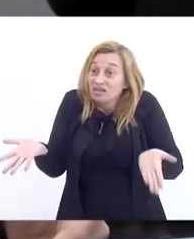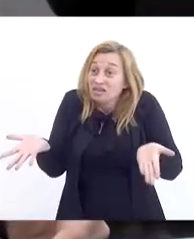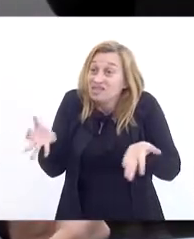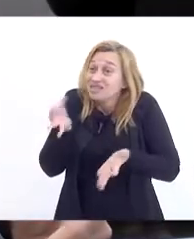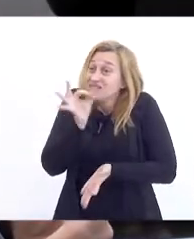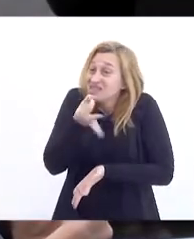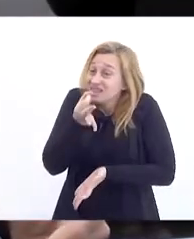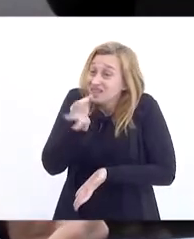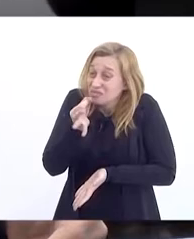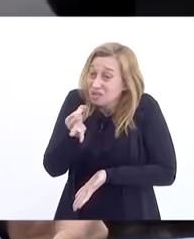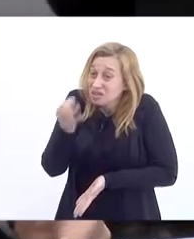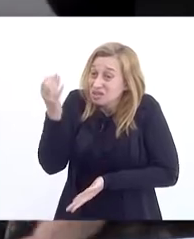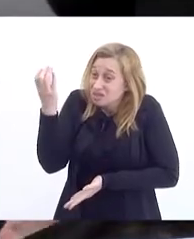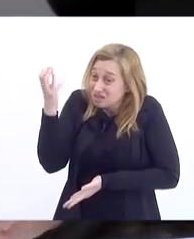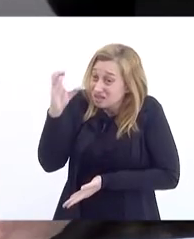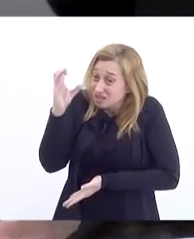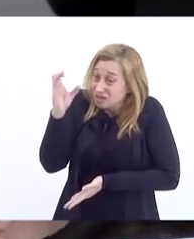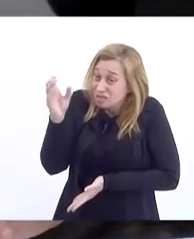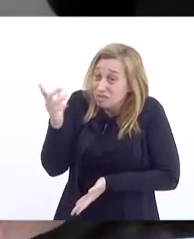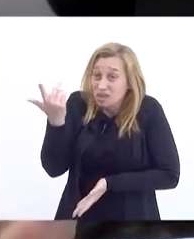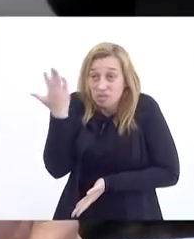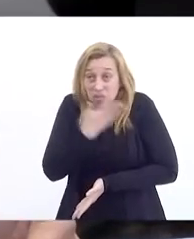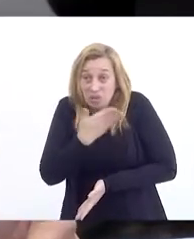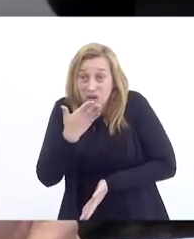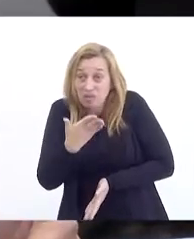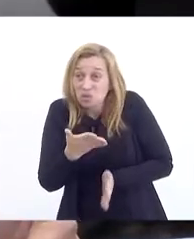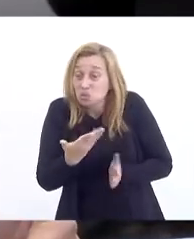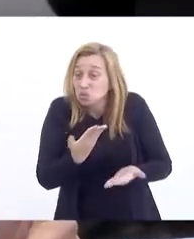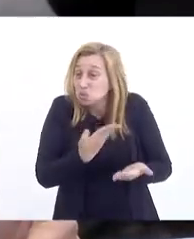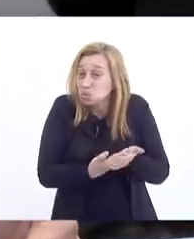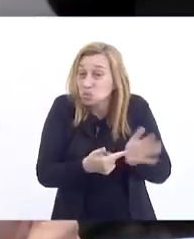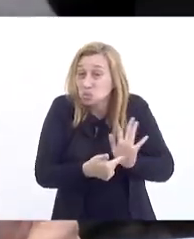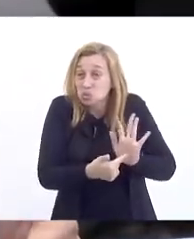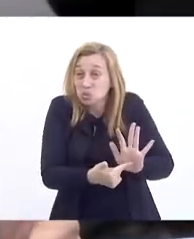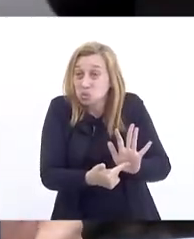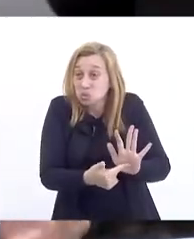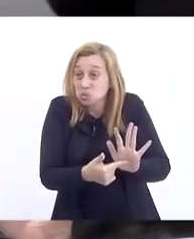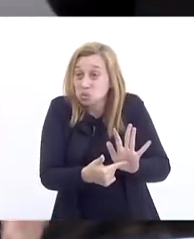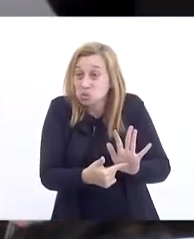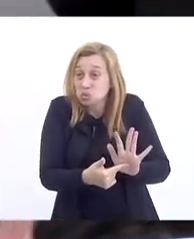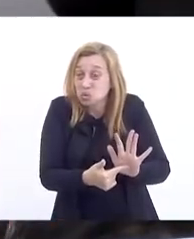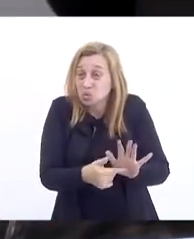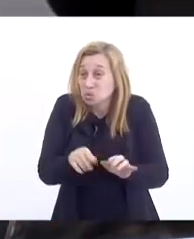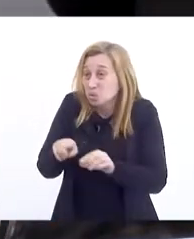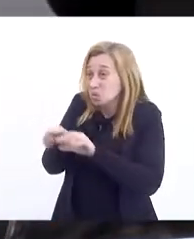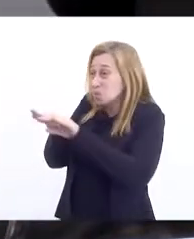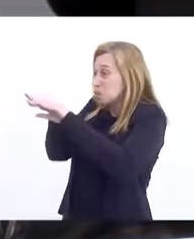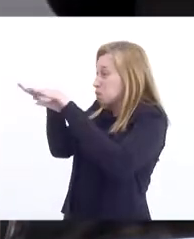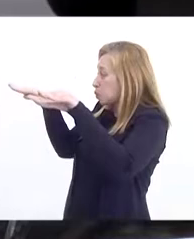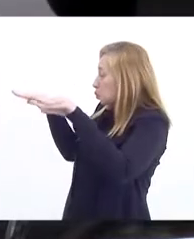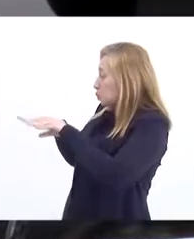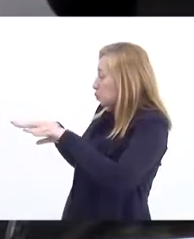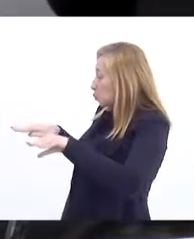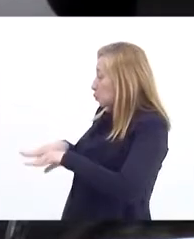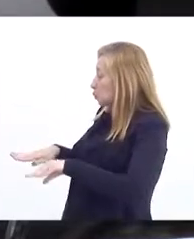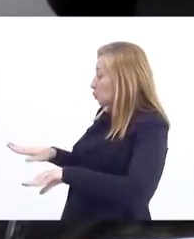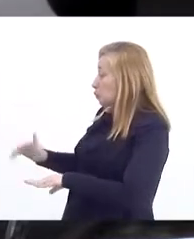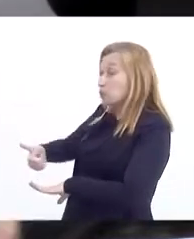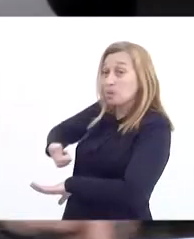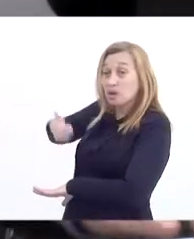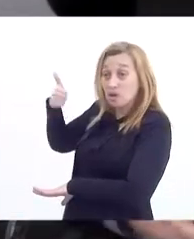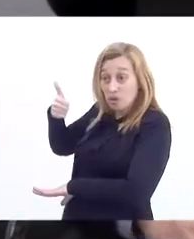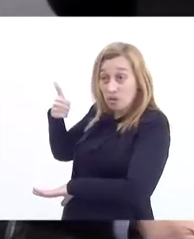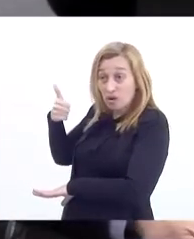Cientificamente isso está comprovado, que estudo está aqui anexado para dizer que as gôndolas verticais são as melhores para